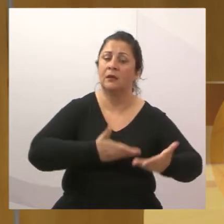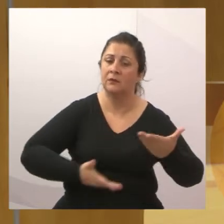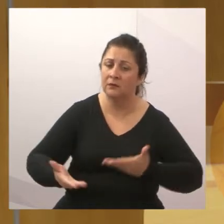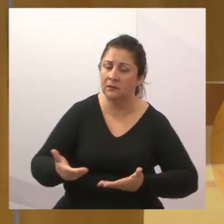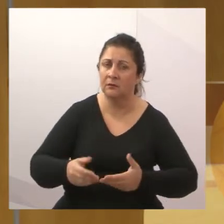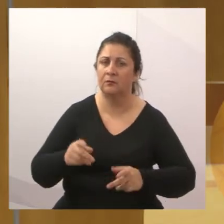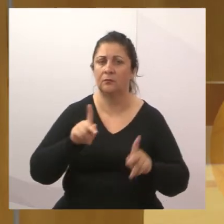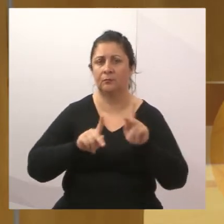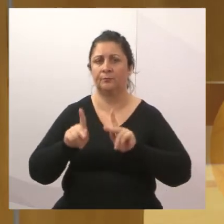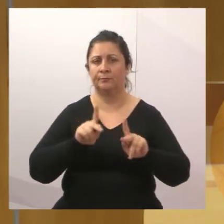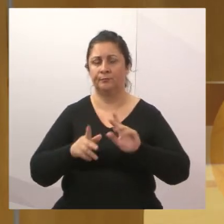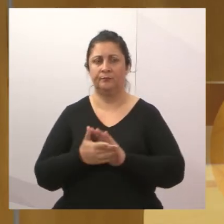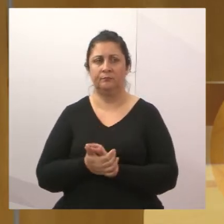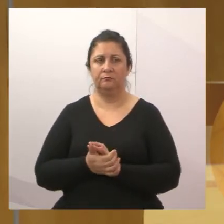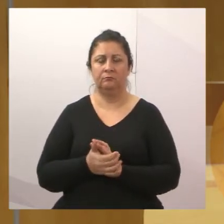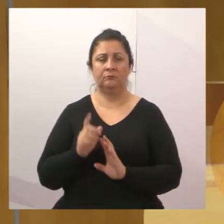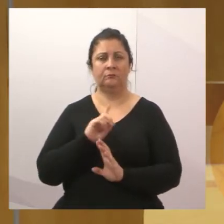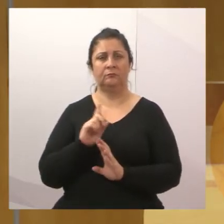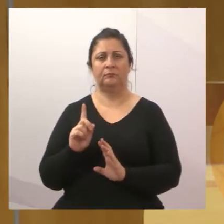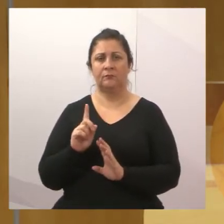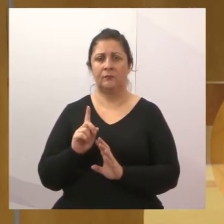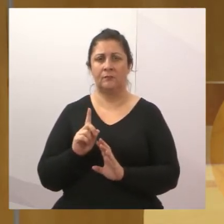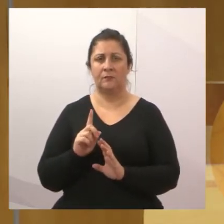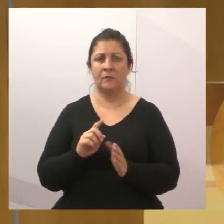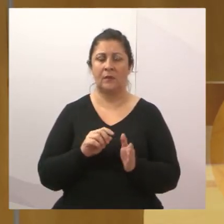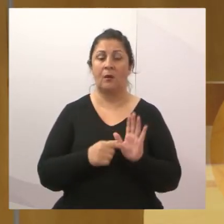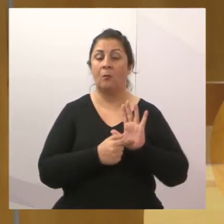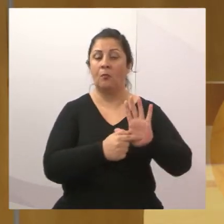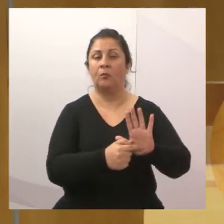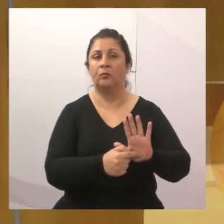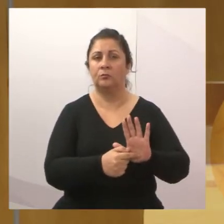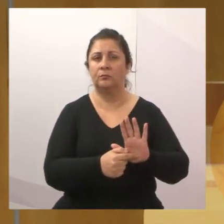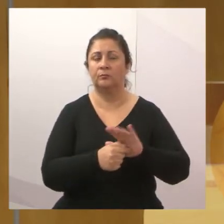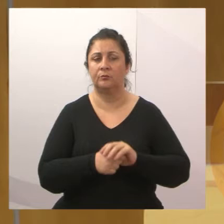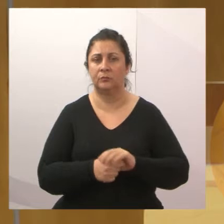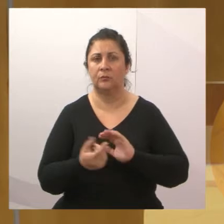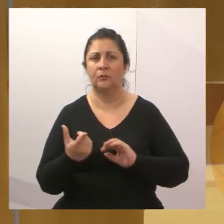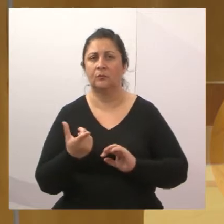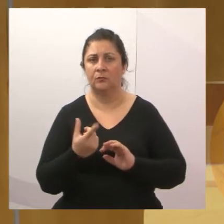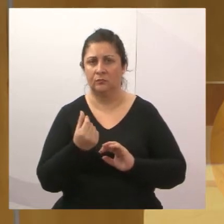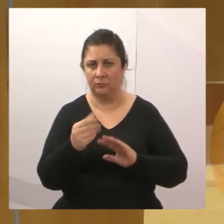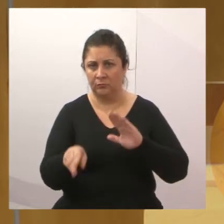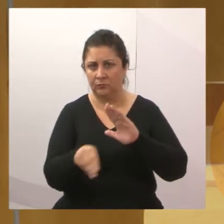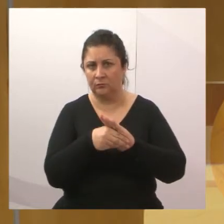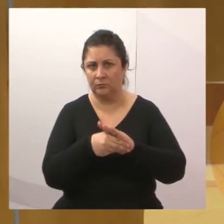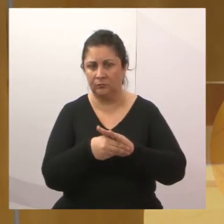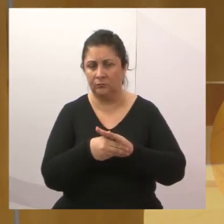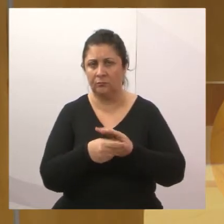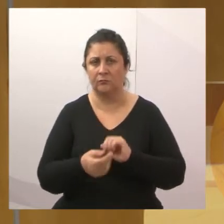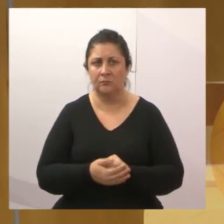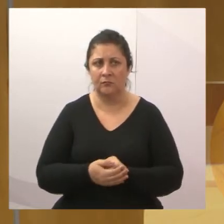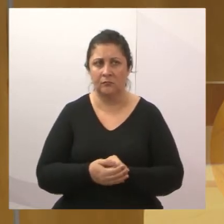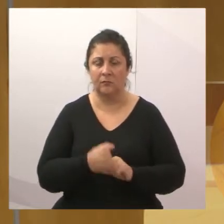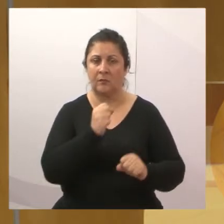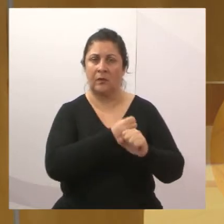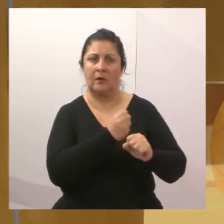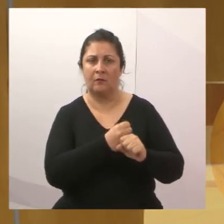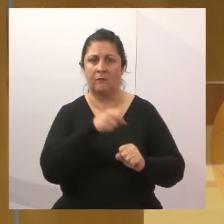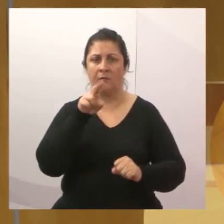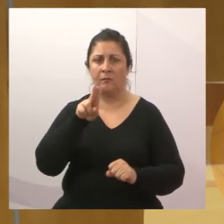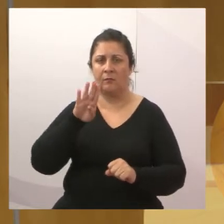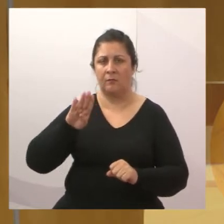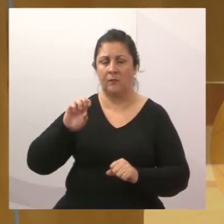população. Eu não estou direcionando a verba impositiva para a reforma de